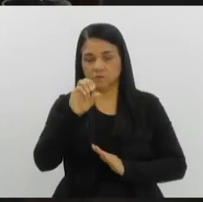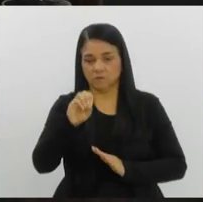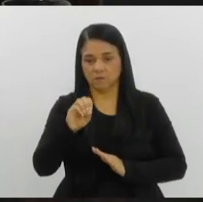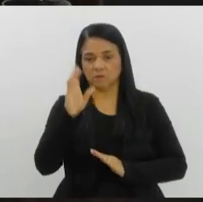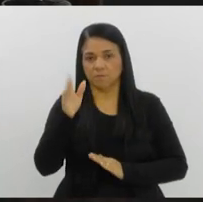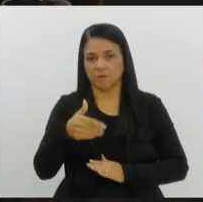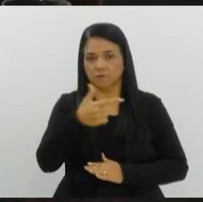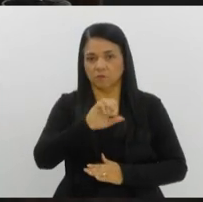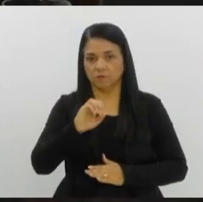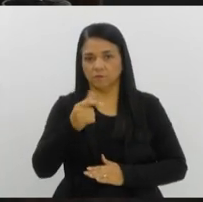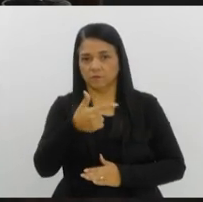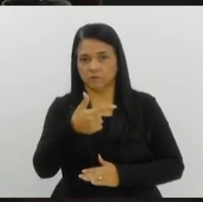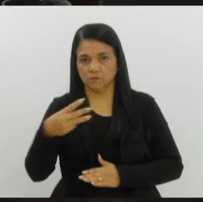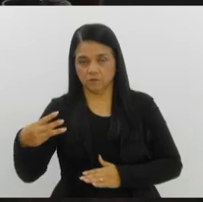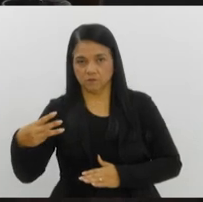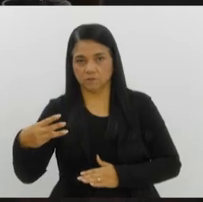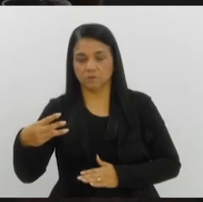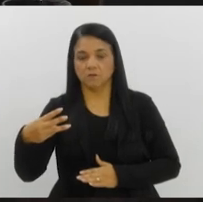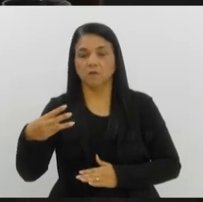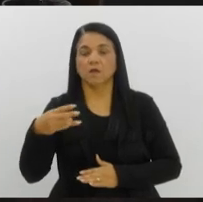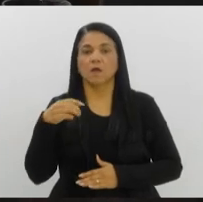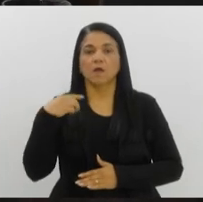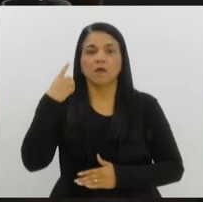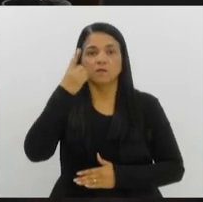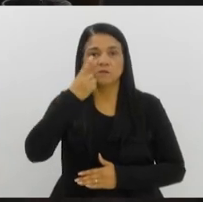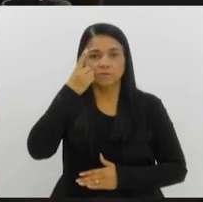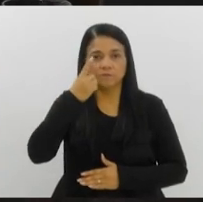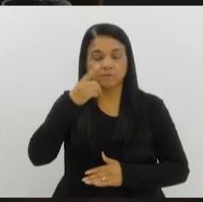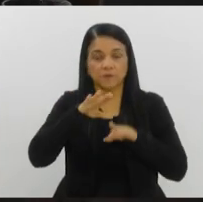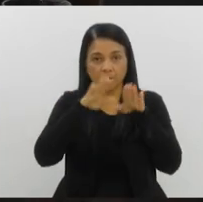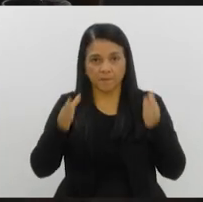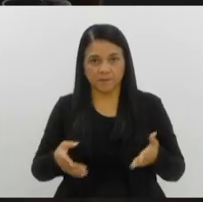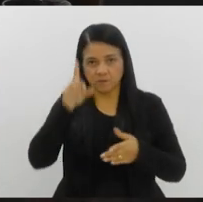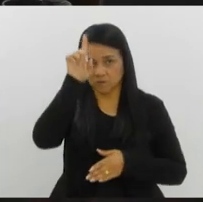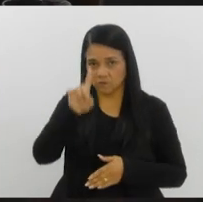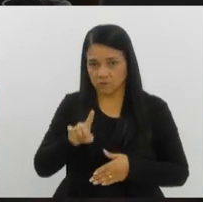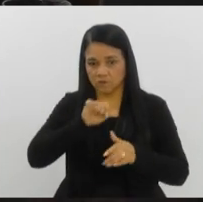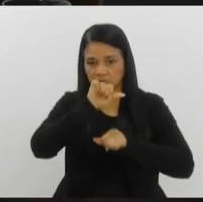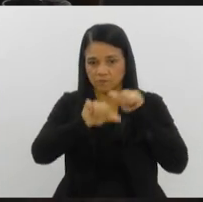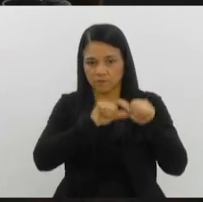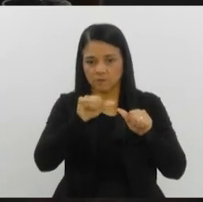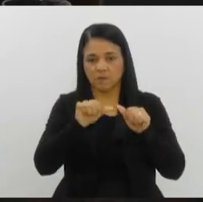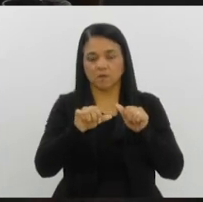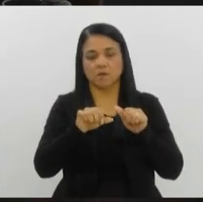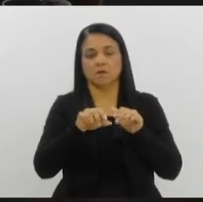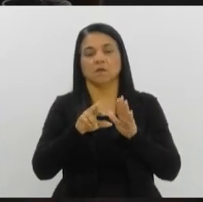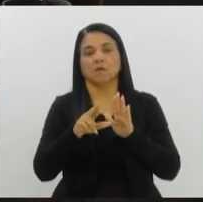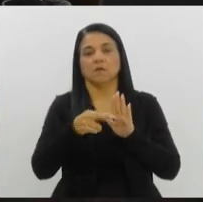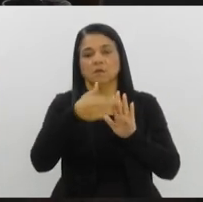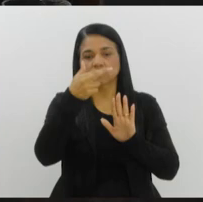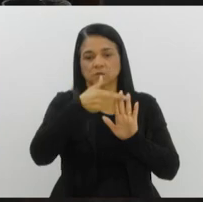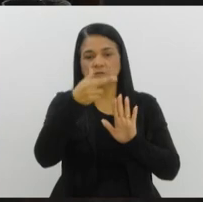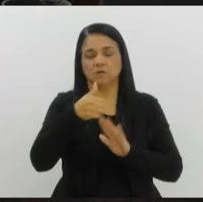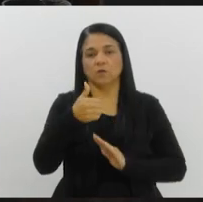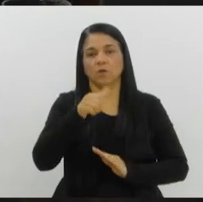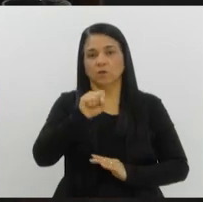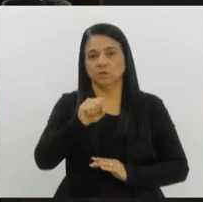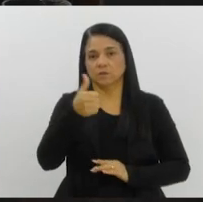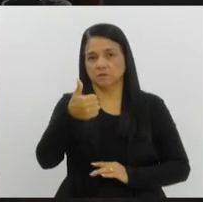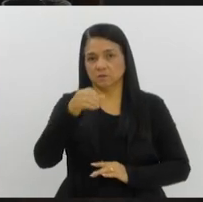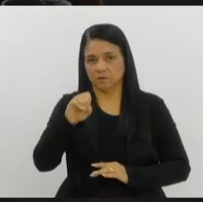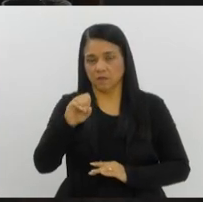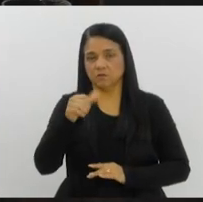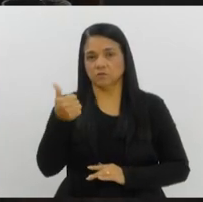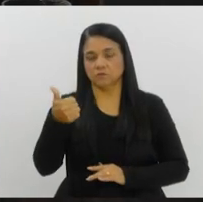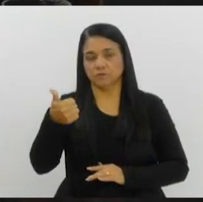280 de 2023, de autoria da mesa diretora, que altera a resolução 810 de 97 e dispõe